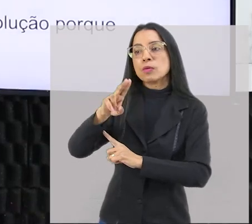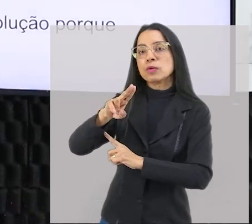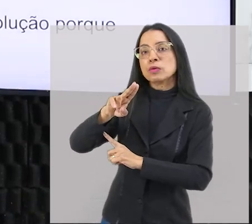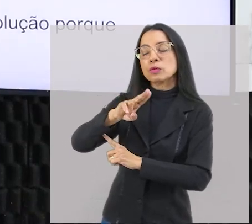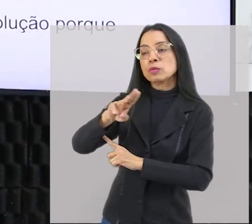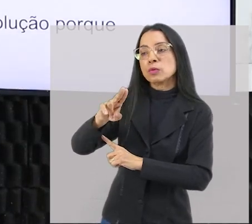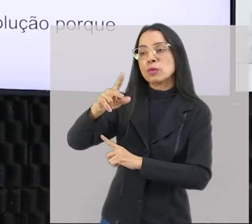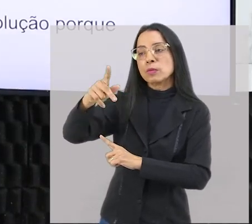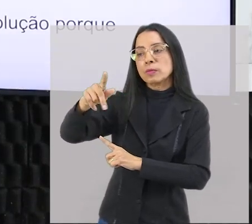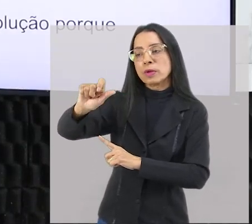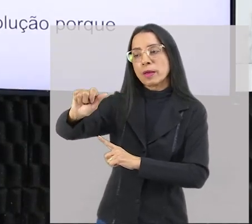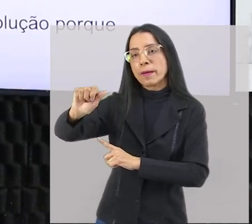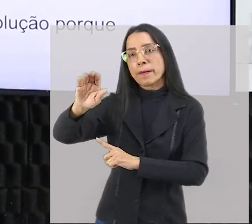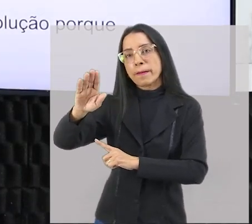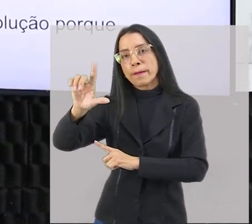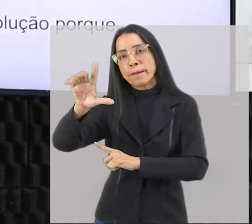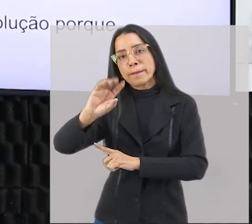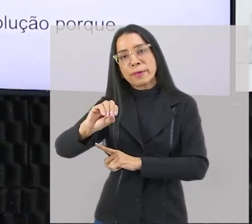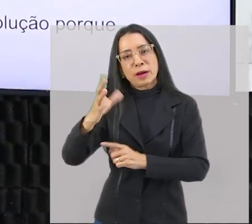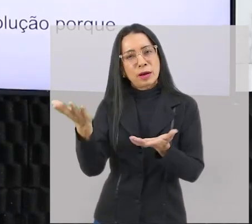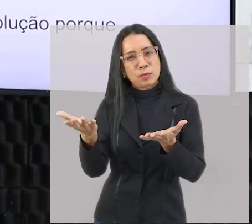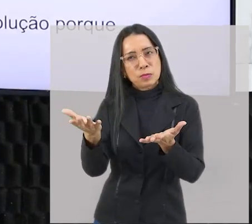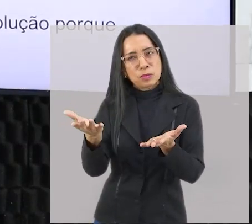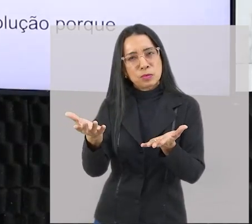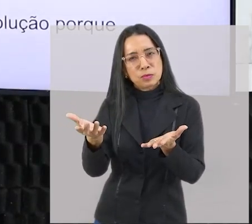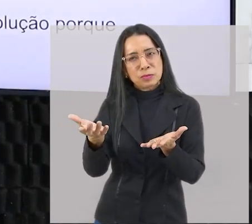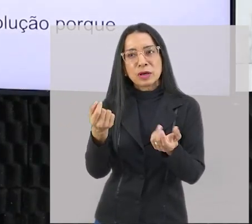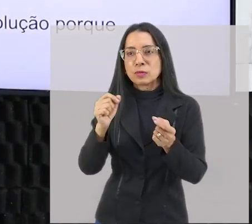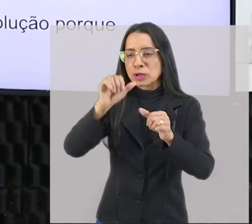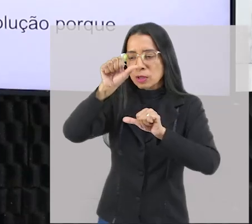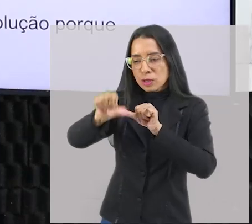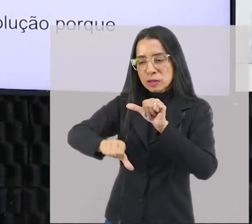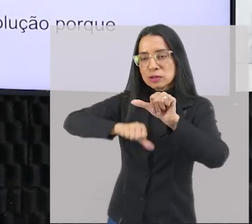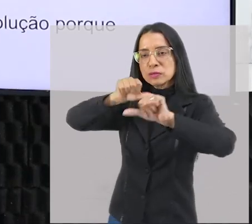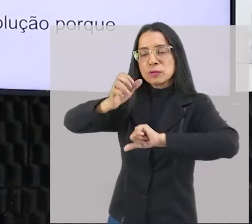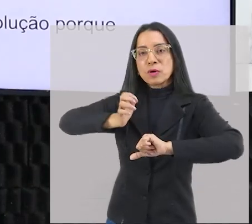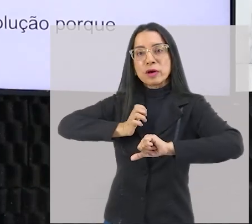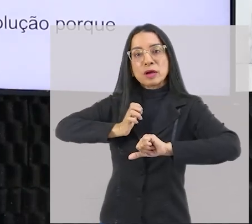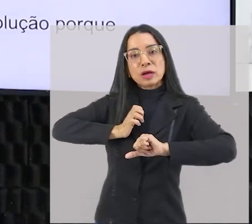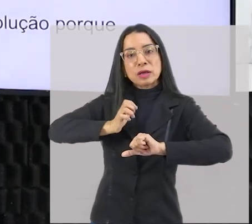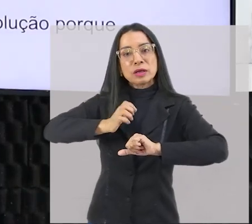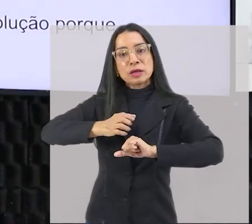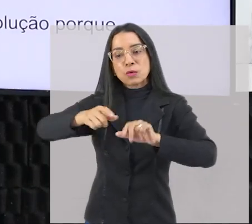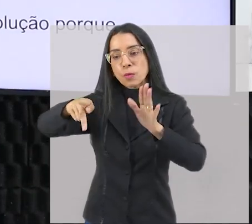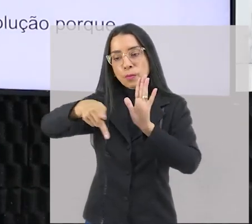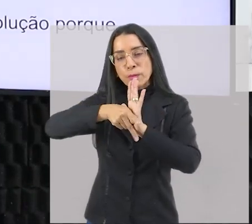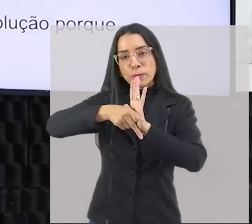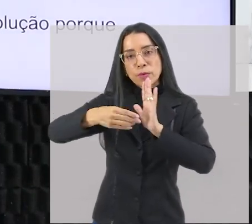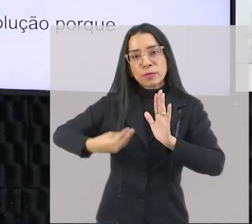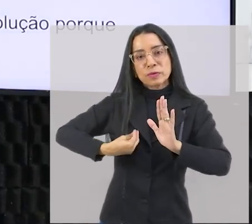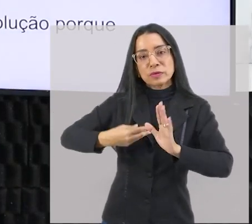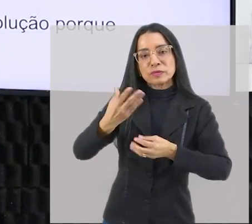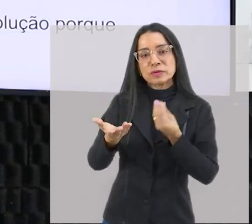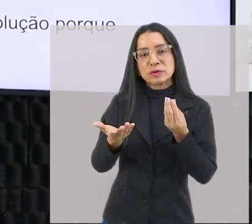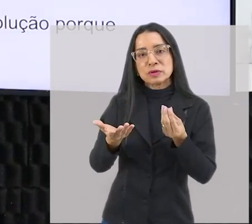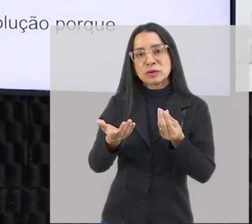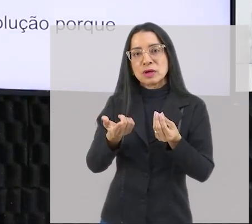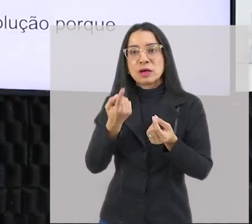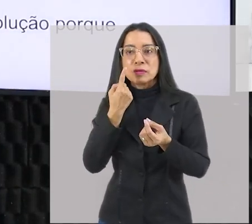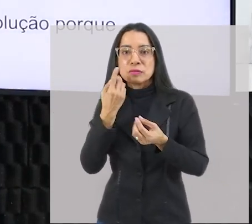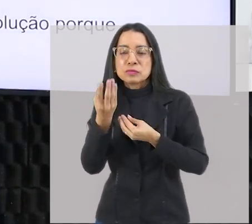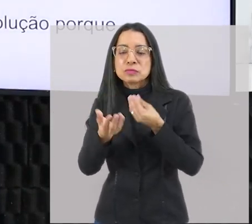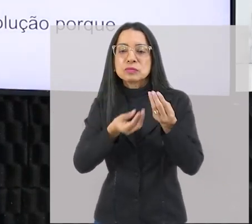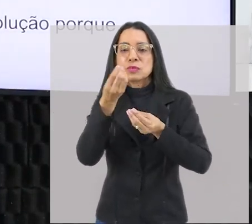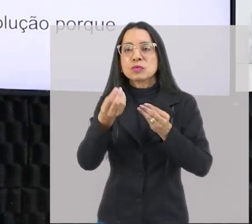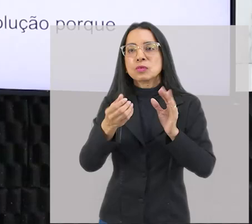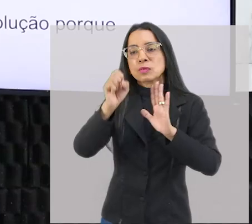professor? Picasso ficou milionário em vida, só para ter uma noção de como o cubismo se desenvolve socialmente e financeiramente